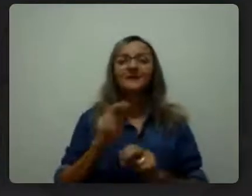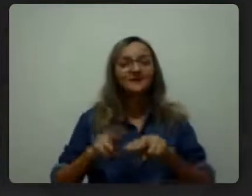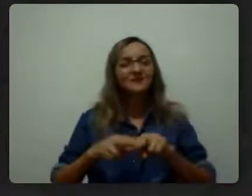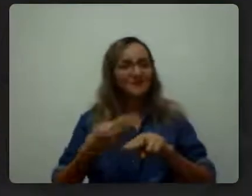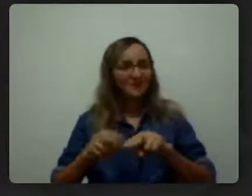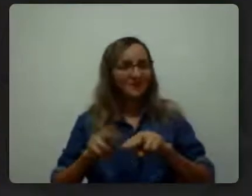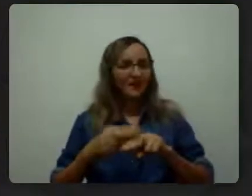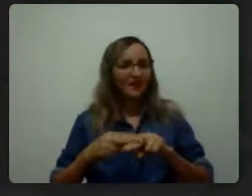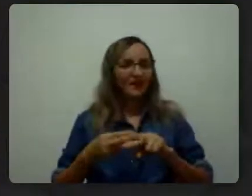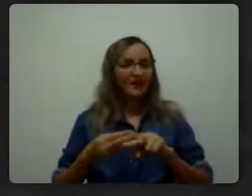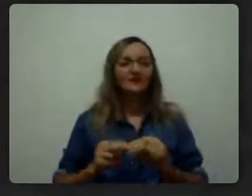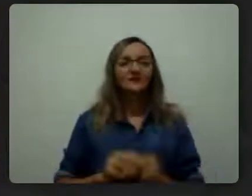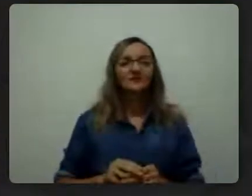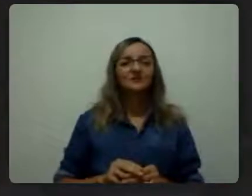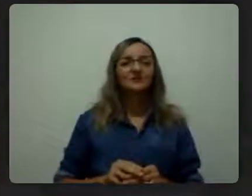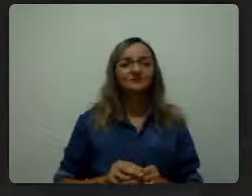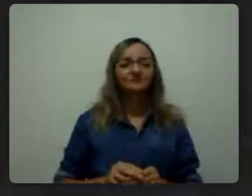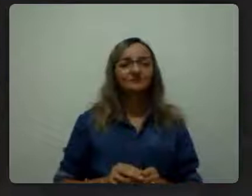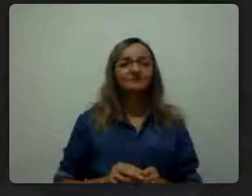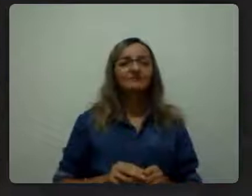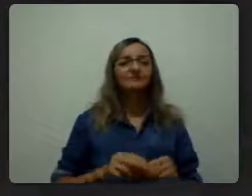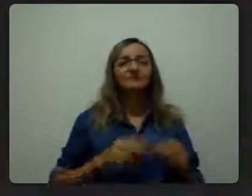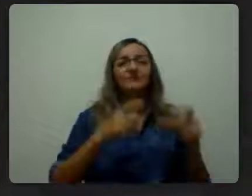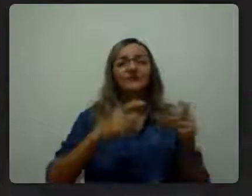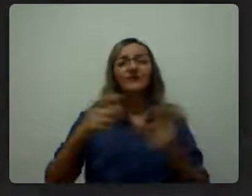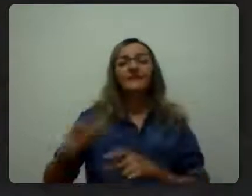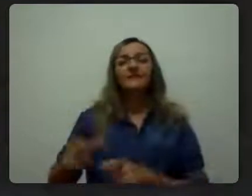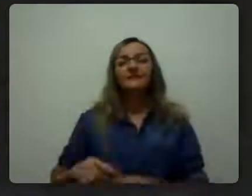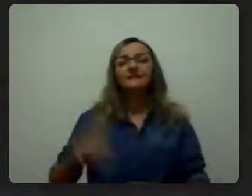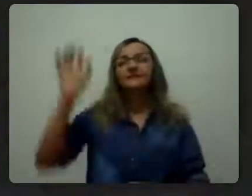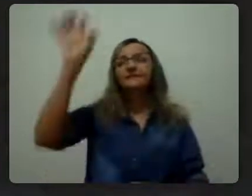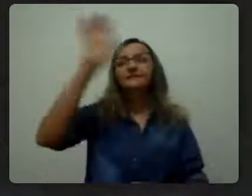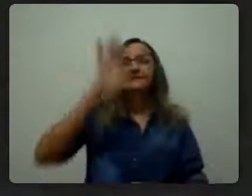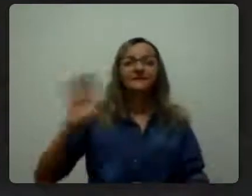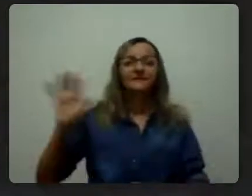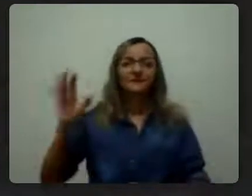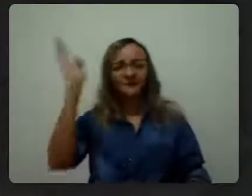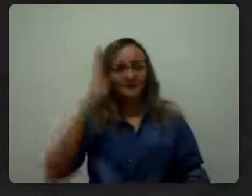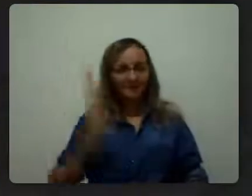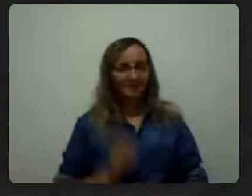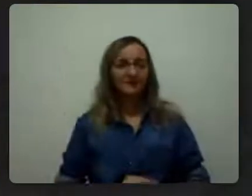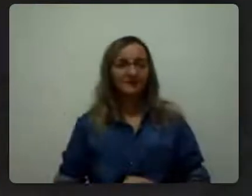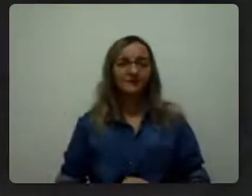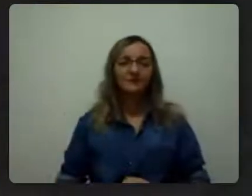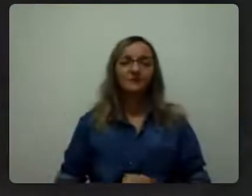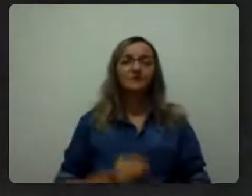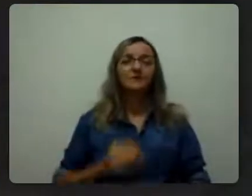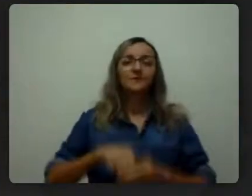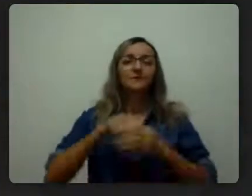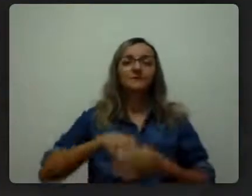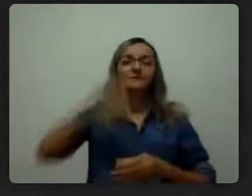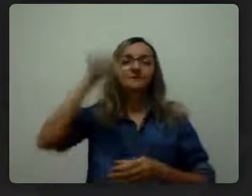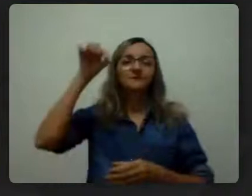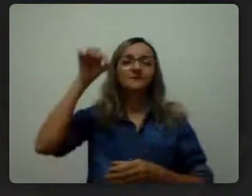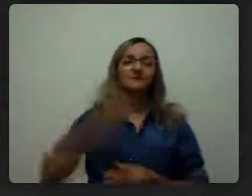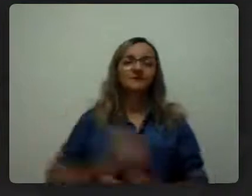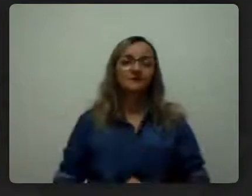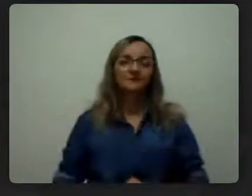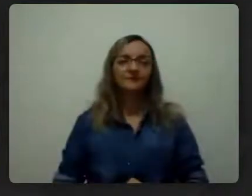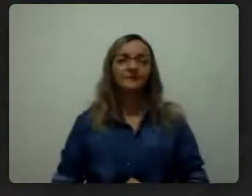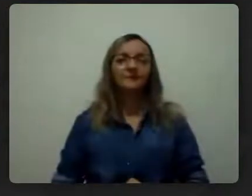reforçar um pouco. No site territoriosdobrasil.com.br tem a programação completa lá, tá? Todas as datas